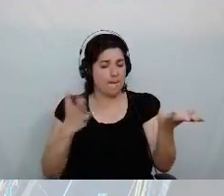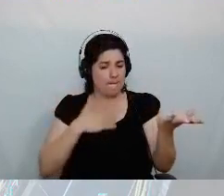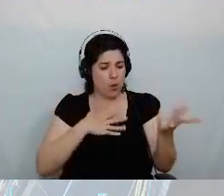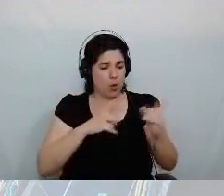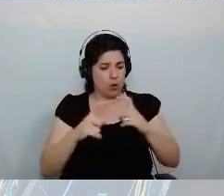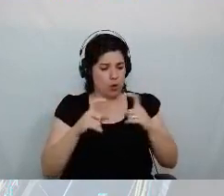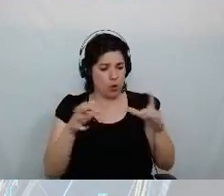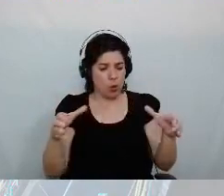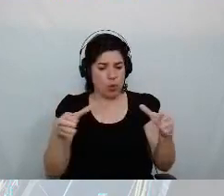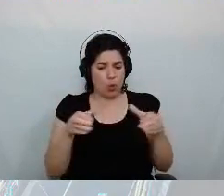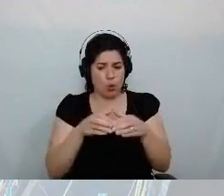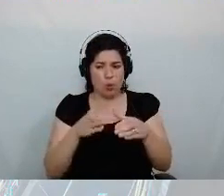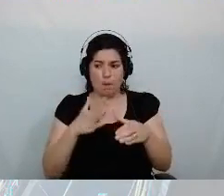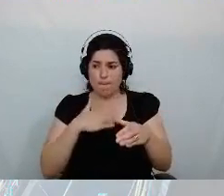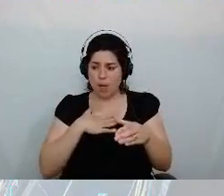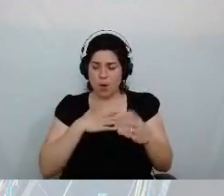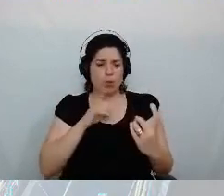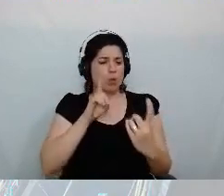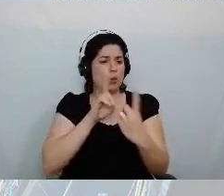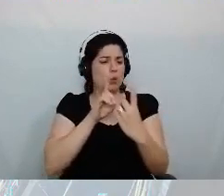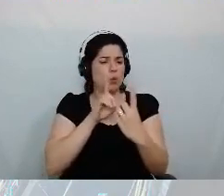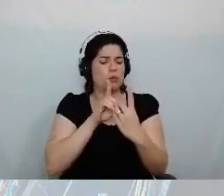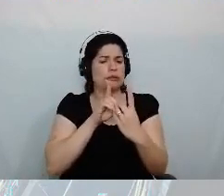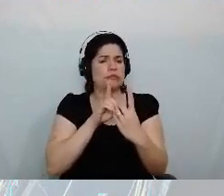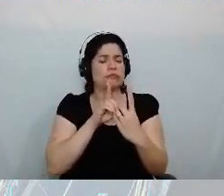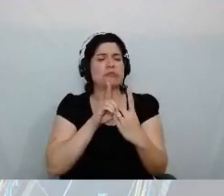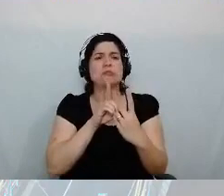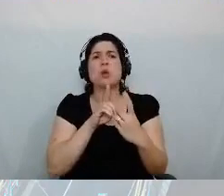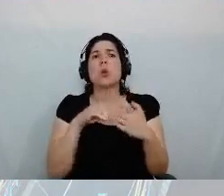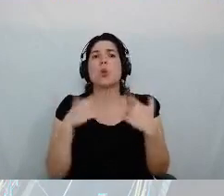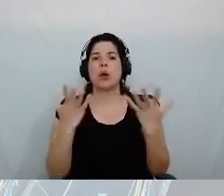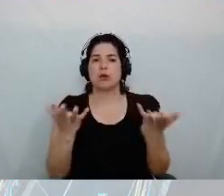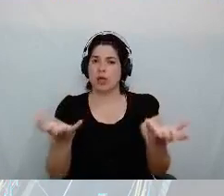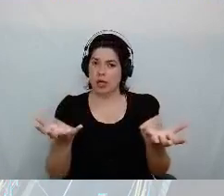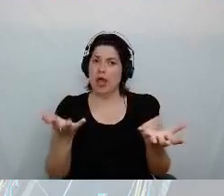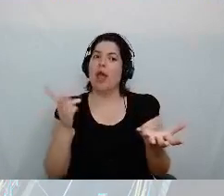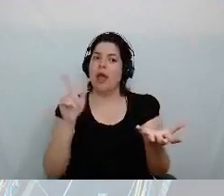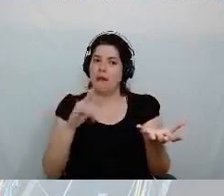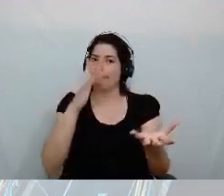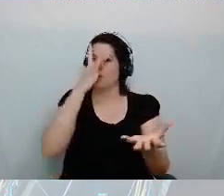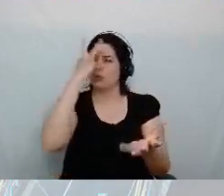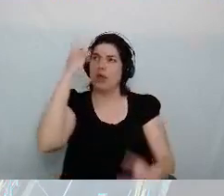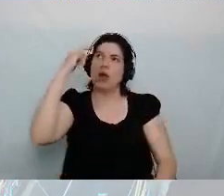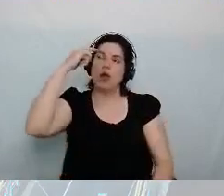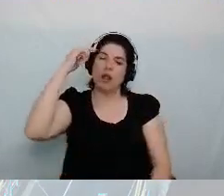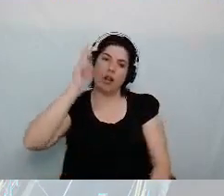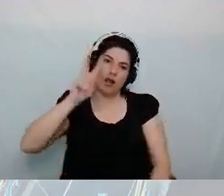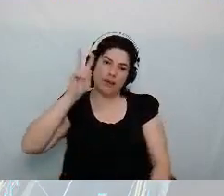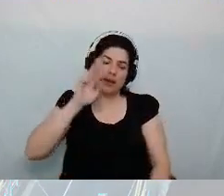meu time, no meu one-on-one? Beleza? Essa é uma coisa que as pessoas também costumam lembrar.